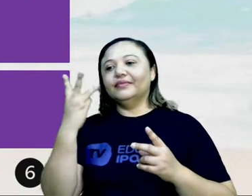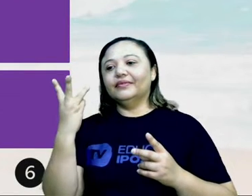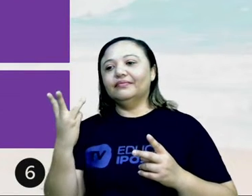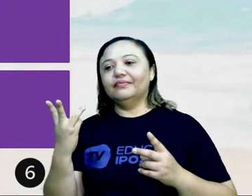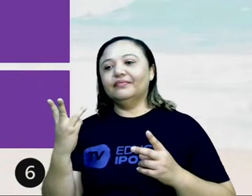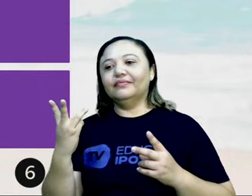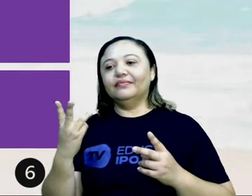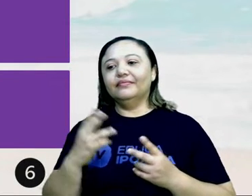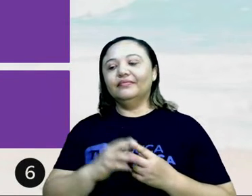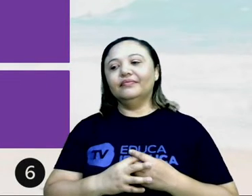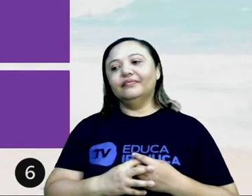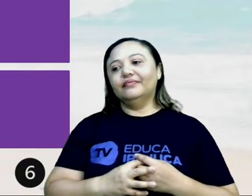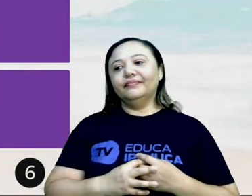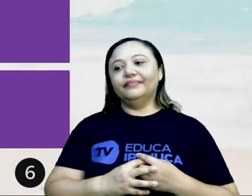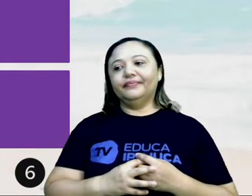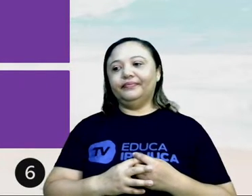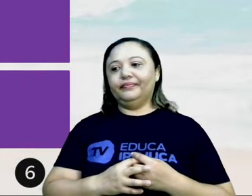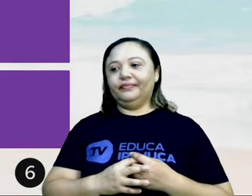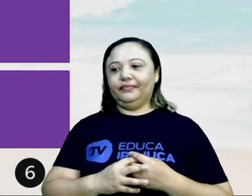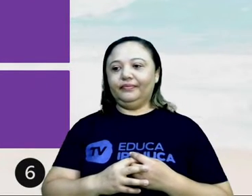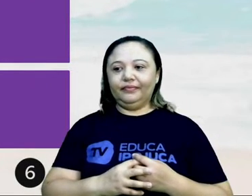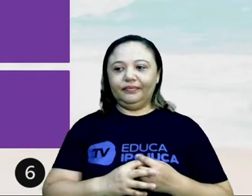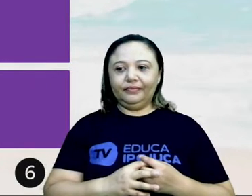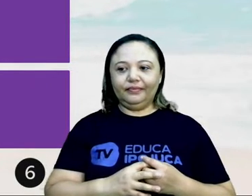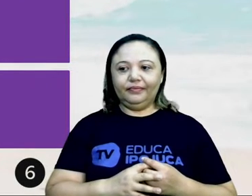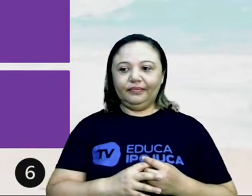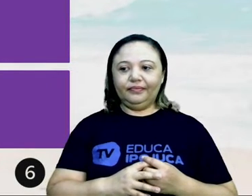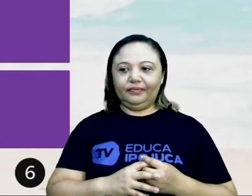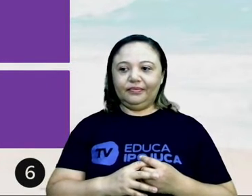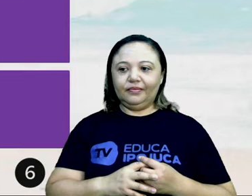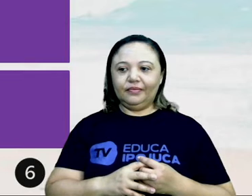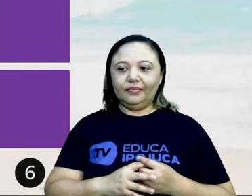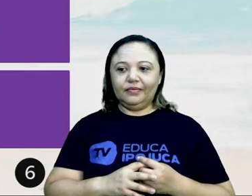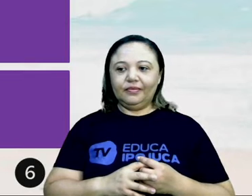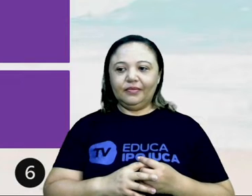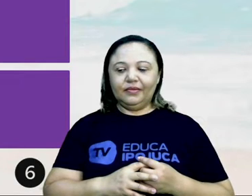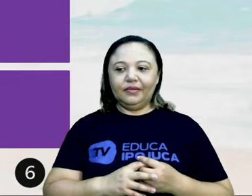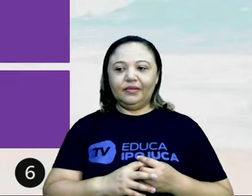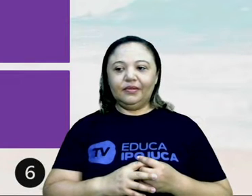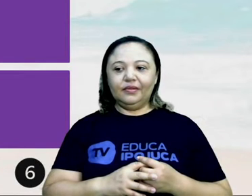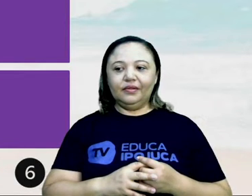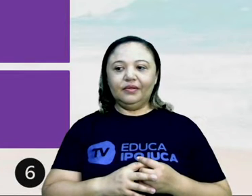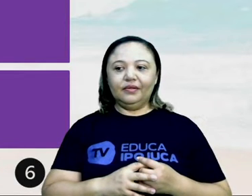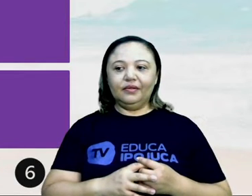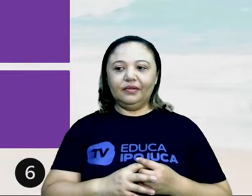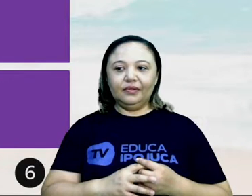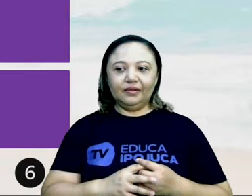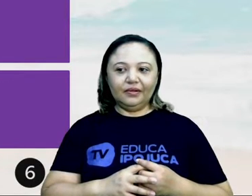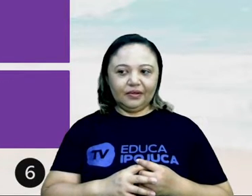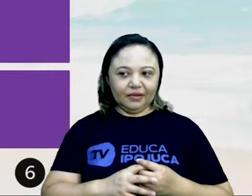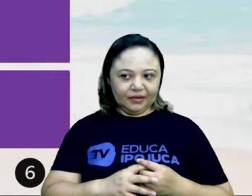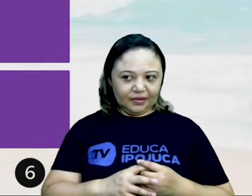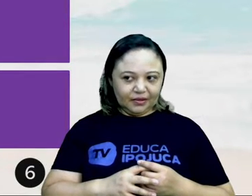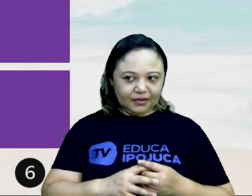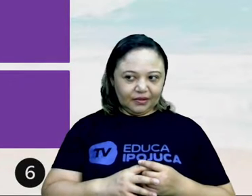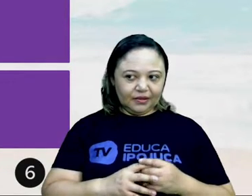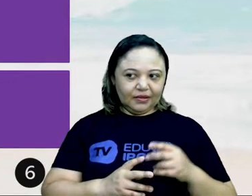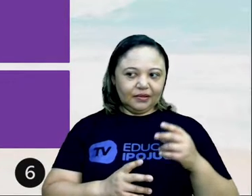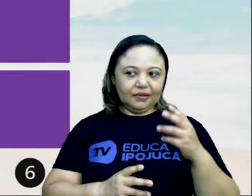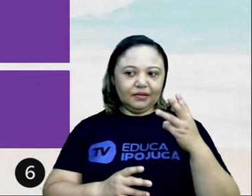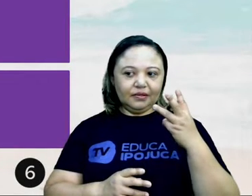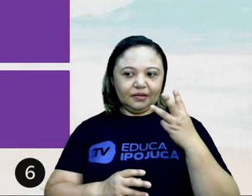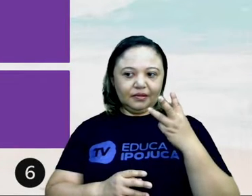ver. Para ser 2, 3, a gente vai olhar aqui no preto, número 2, e então vai subir até aqui o número